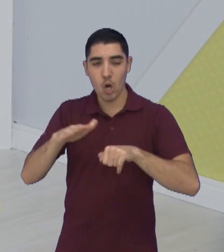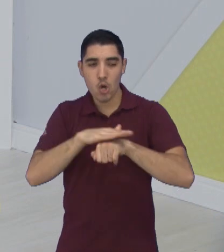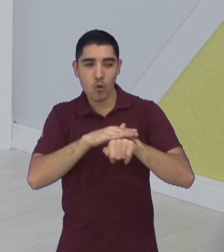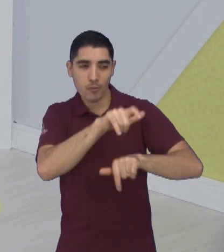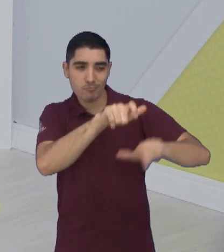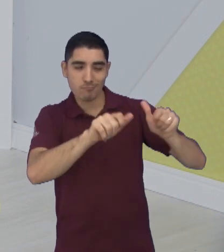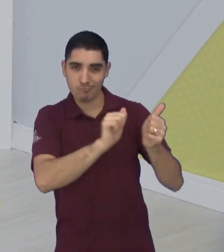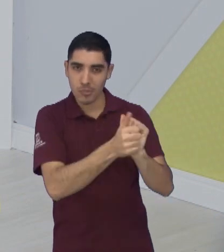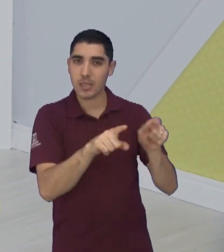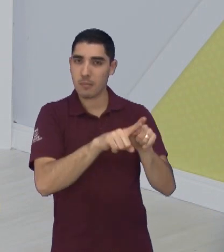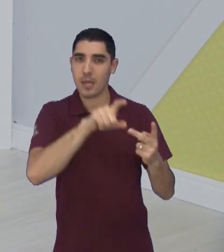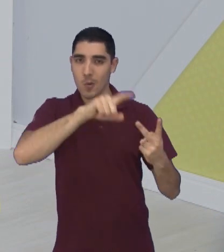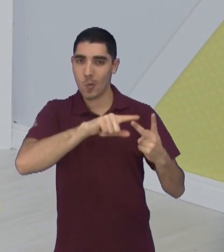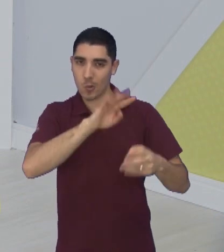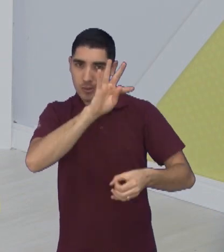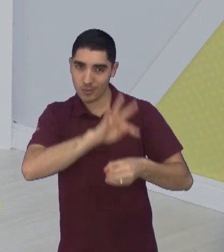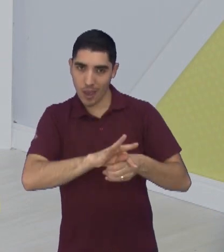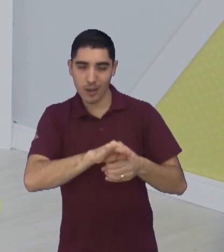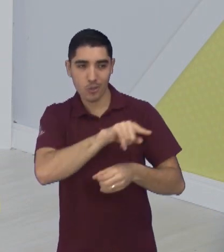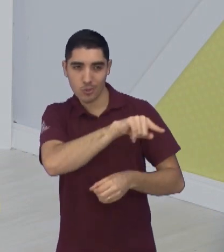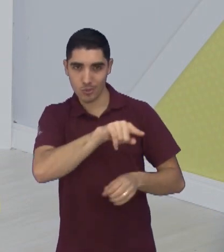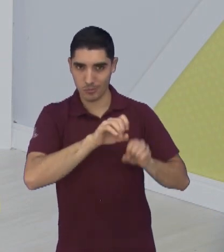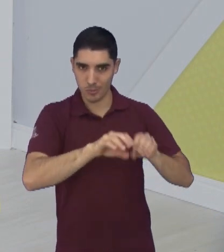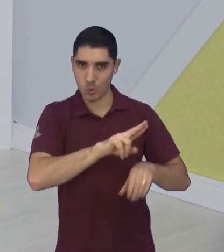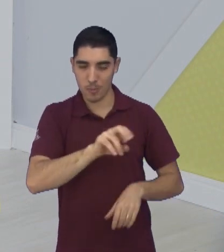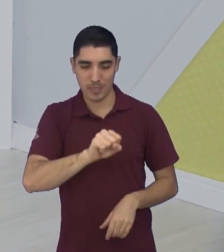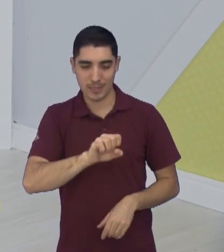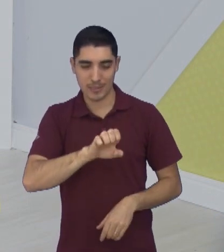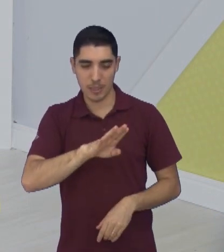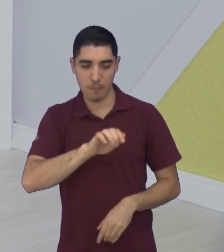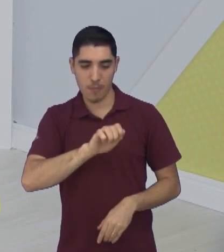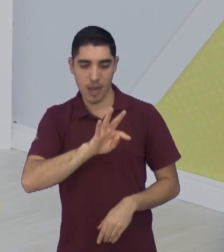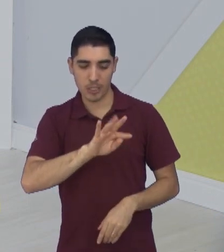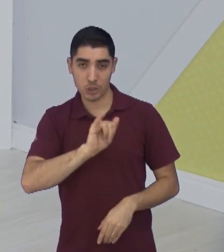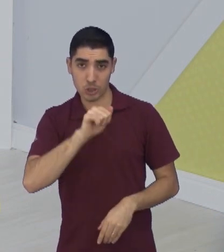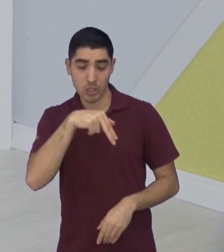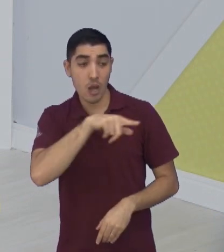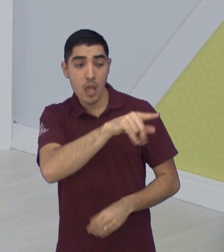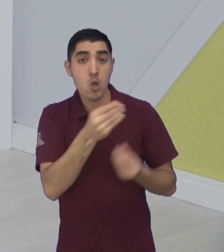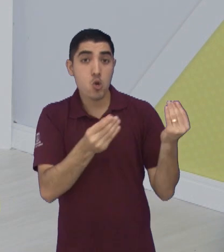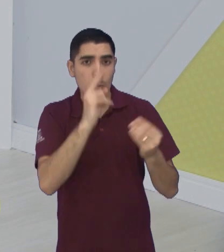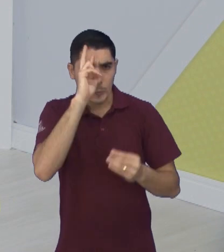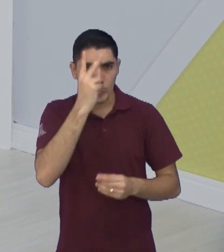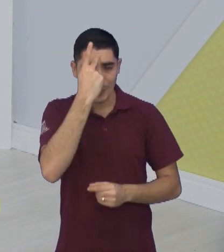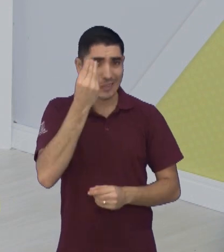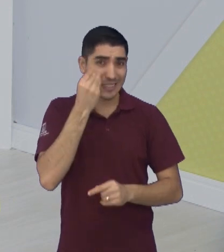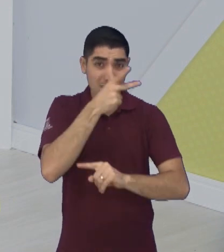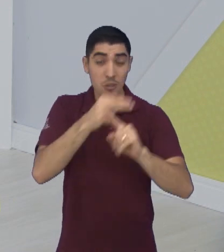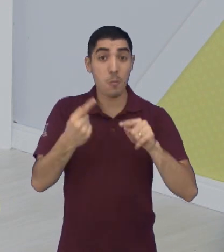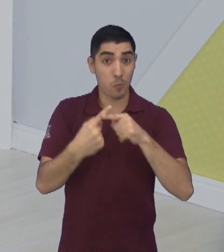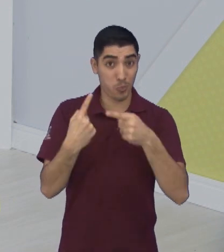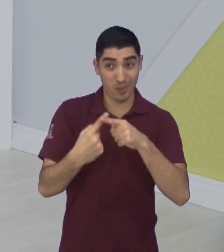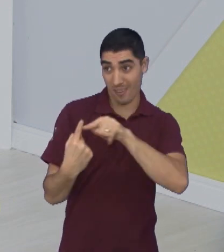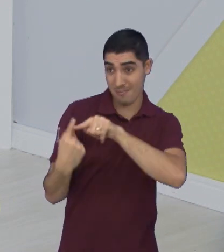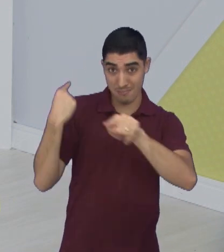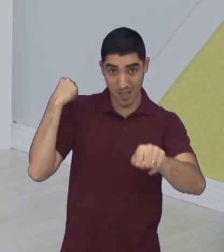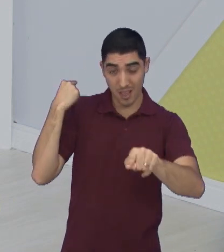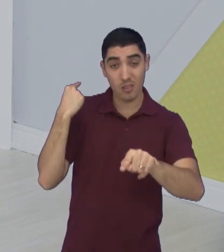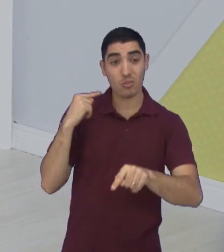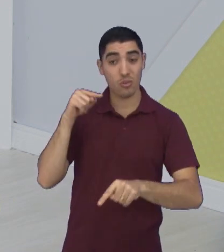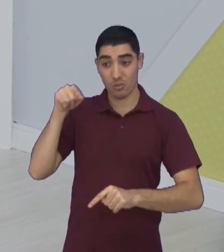Figueiredo sobre a preparação da equipe e o que fazer de diferente para superar o cearense, já que na fase de classificação